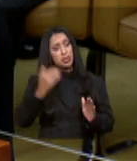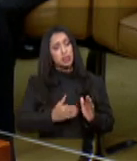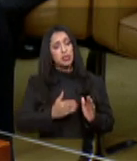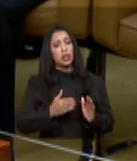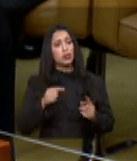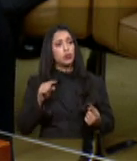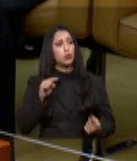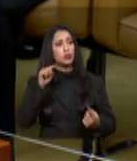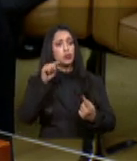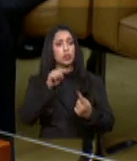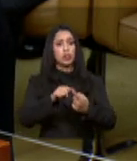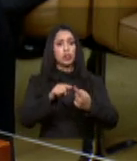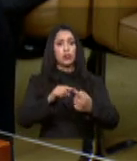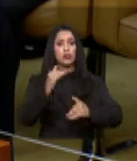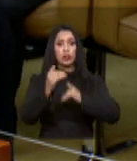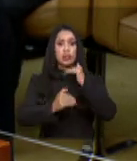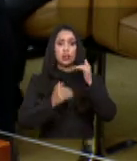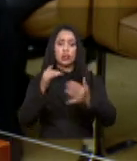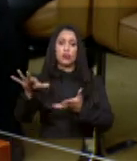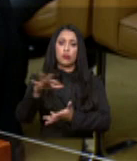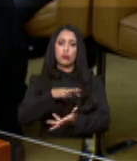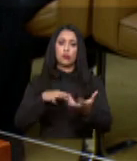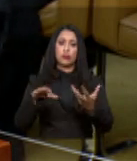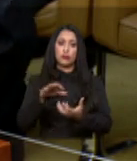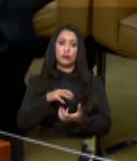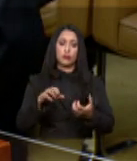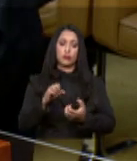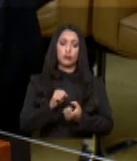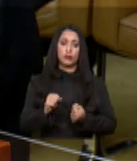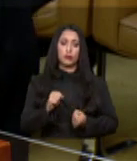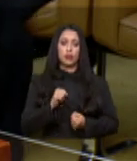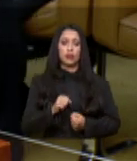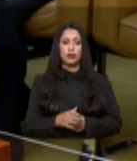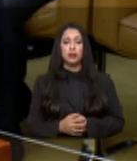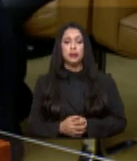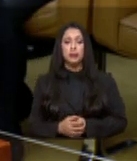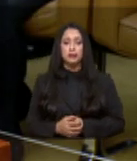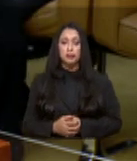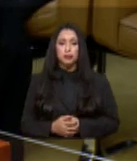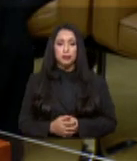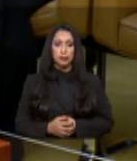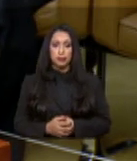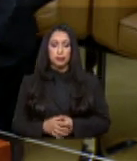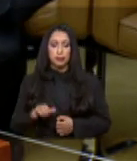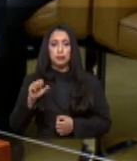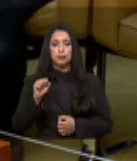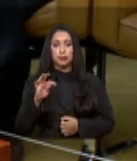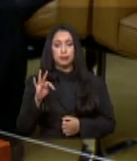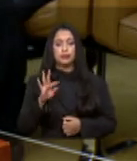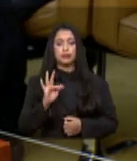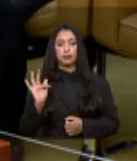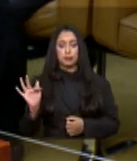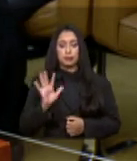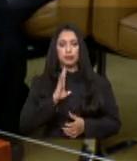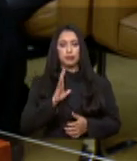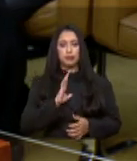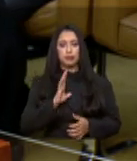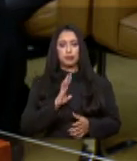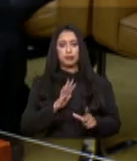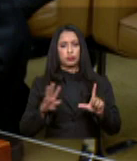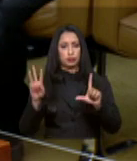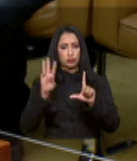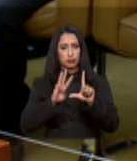aos Objetivos do Desenvolvimento Sustentável, aos ODS, que, aliás, essa Corte já vem assimilando, inclusive, no seu portal,